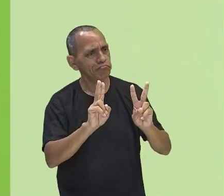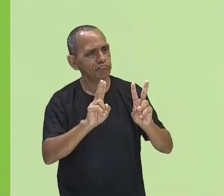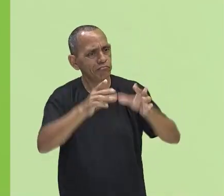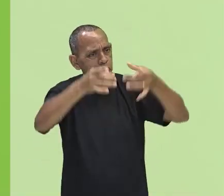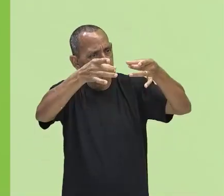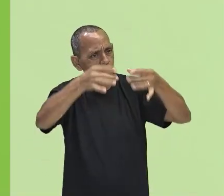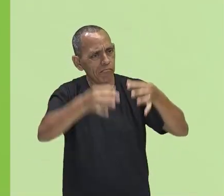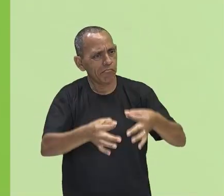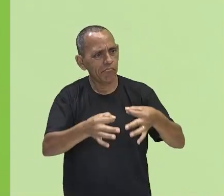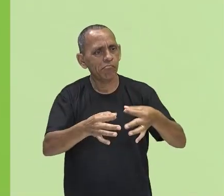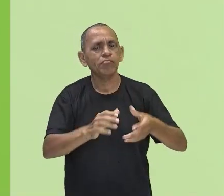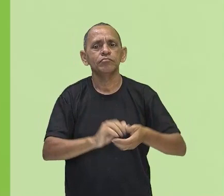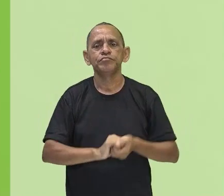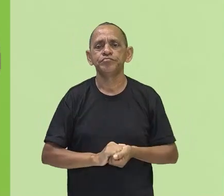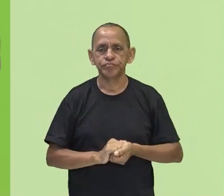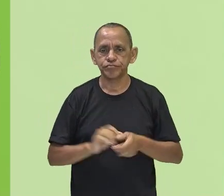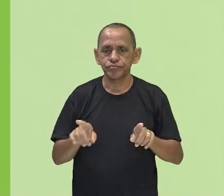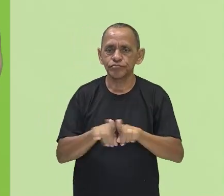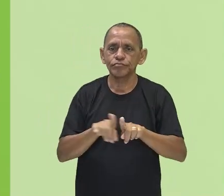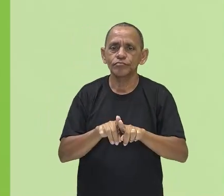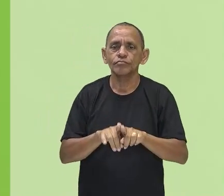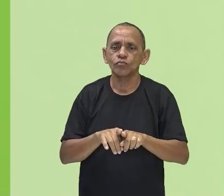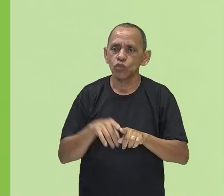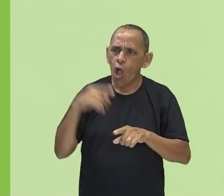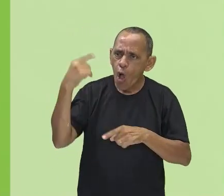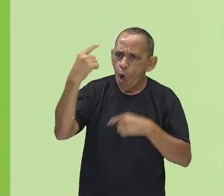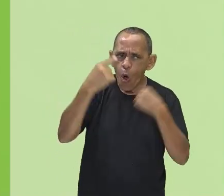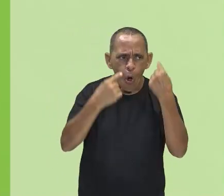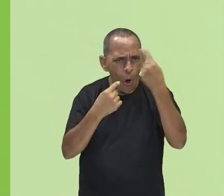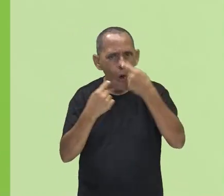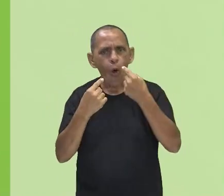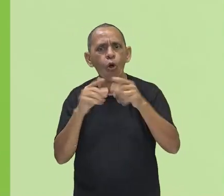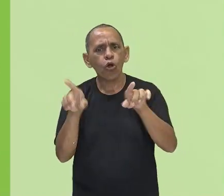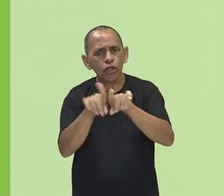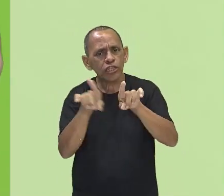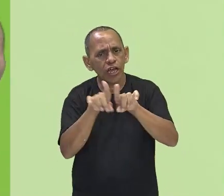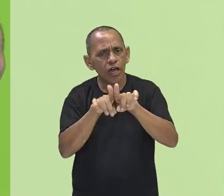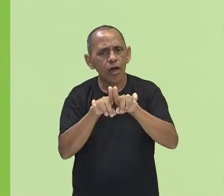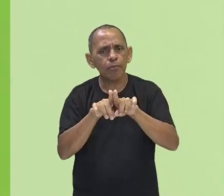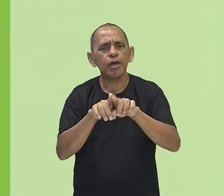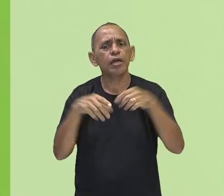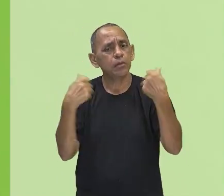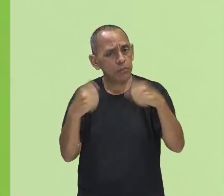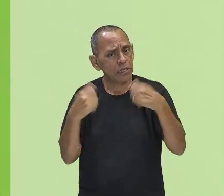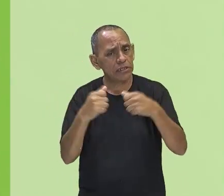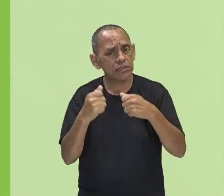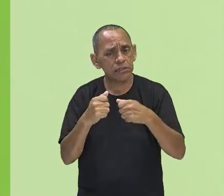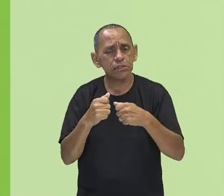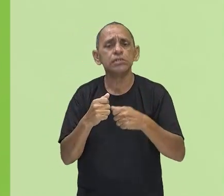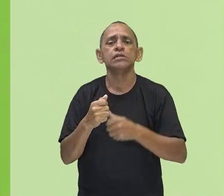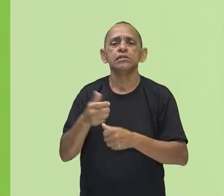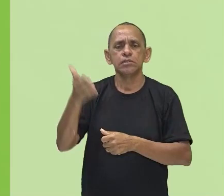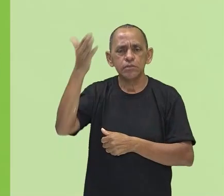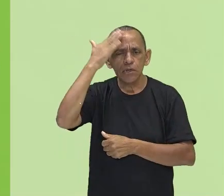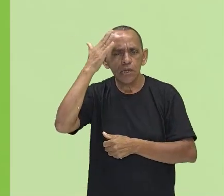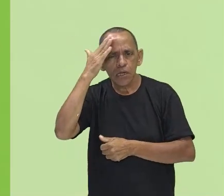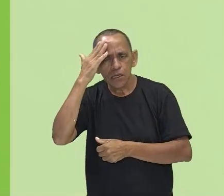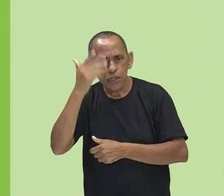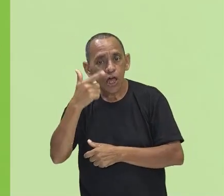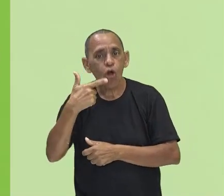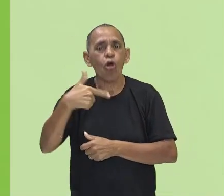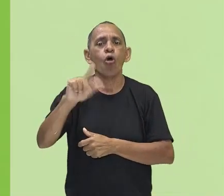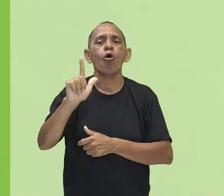lente fundamental aí para a gente e principalmente para entender outros aspectos aí que a evolução nos deu de